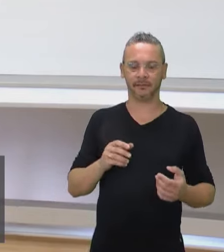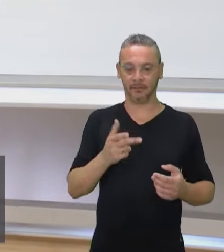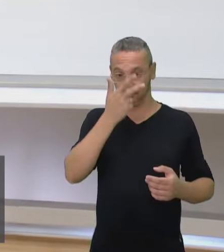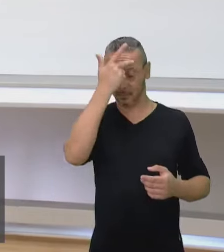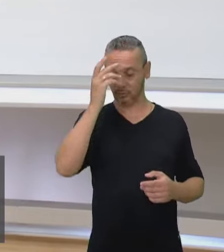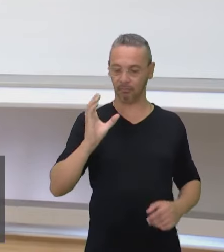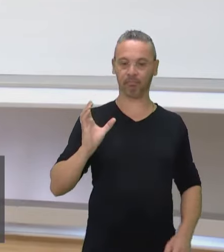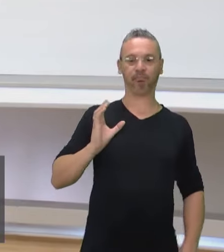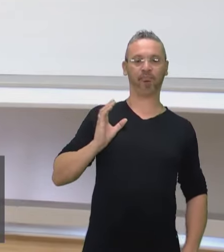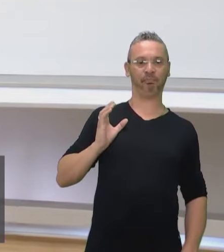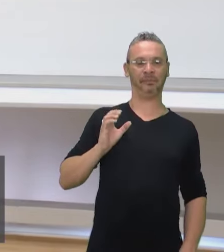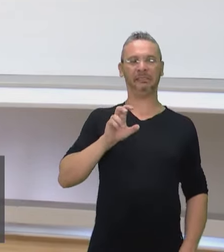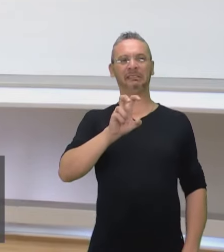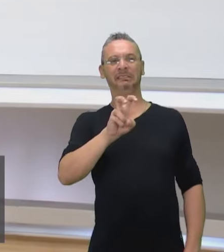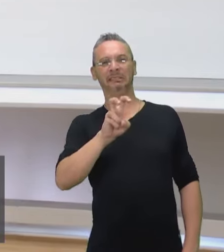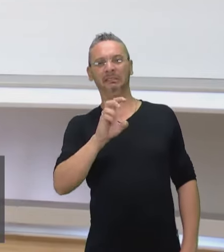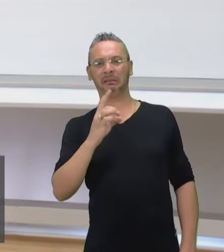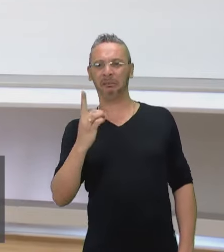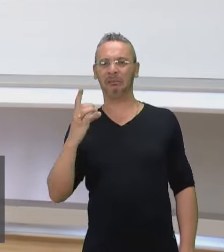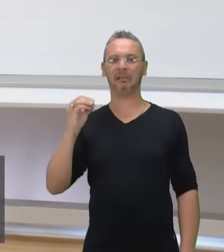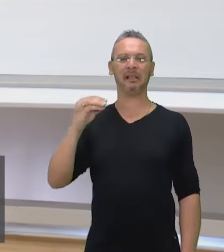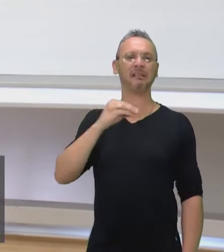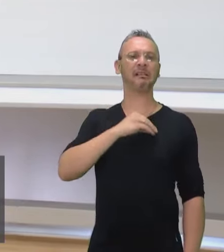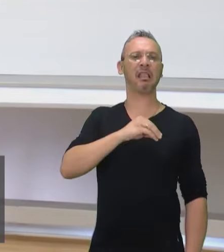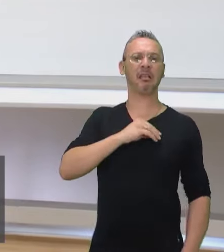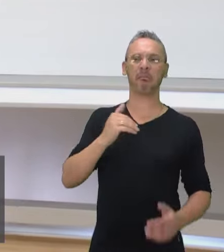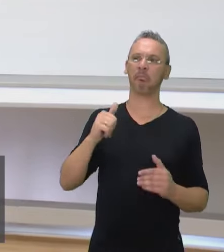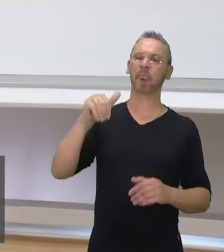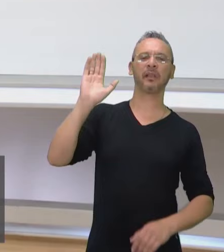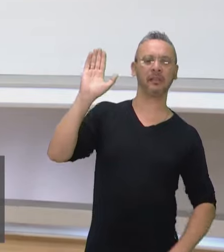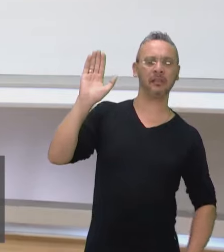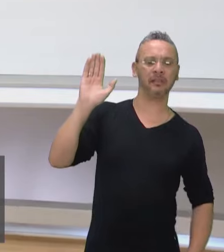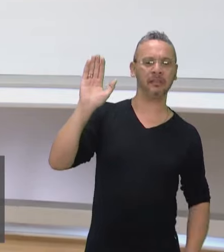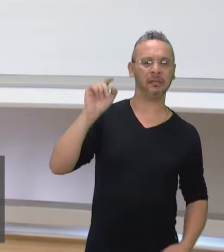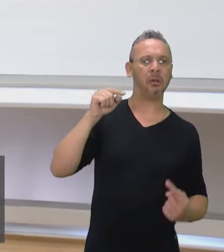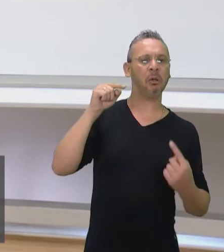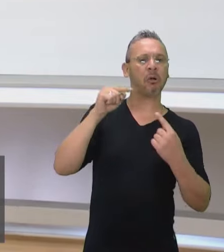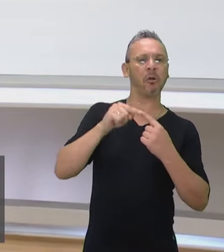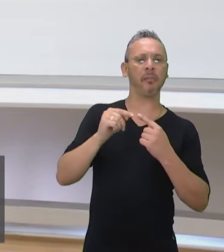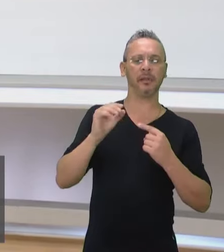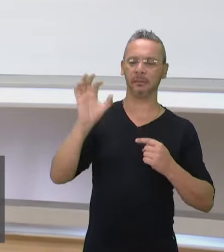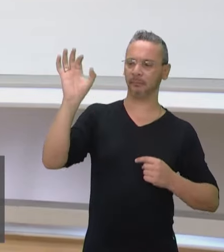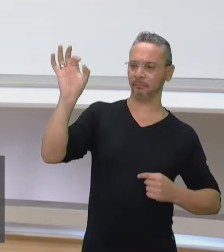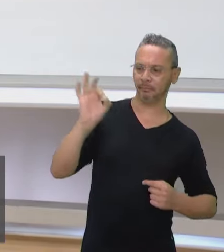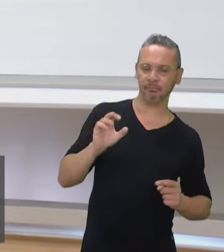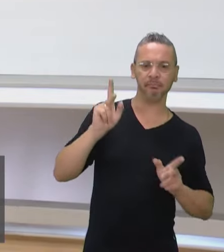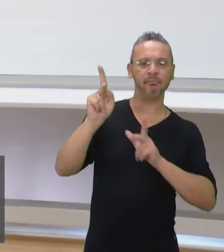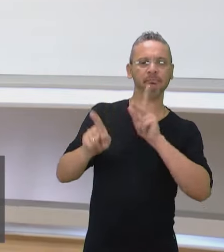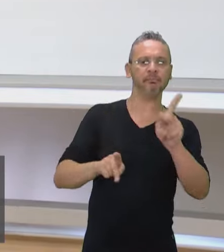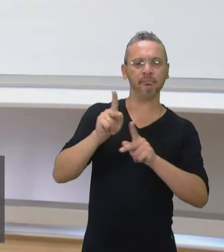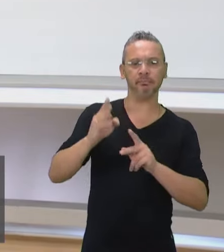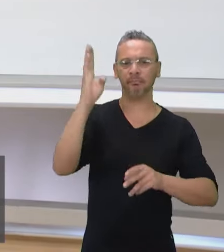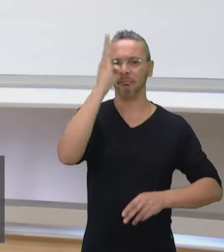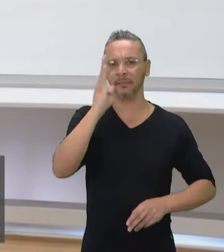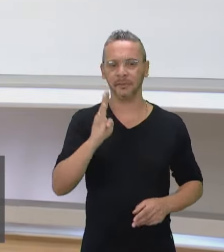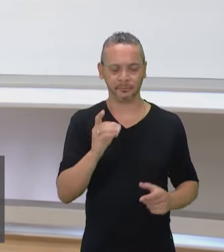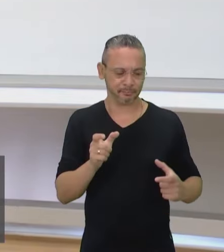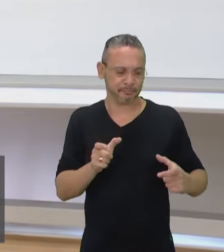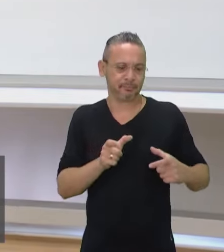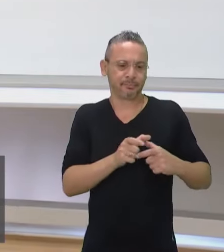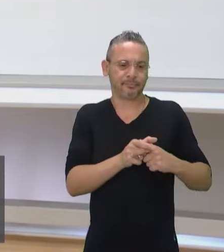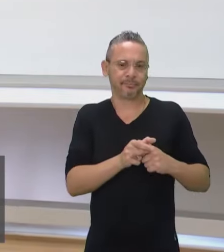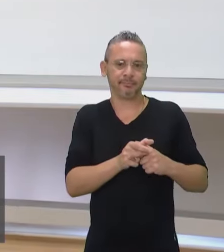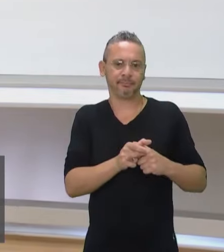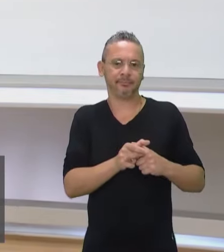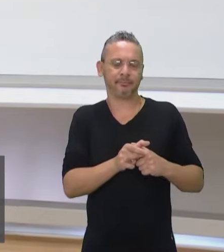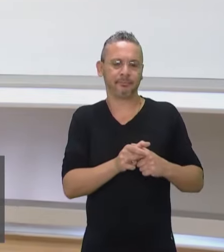20 salários mínimos, né? Quanto que isso representa em termos de proporção da população brasileira? Muito pouco, né? Se eu